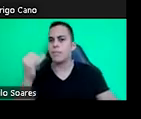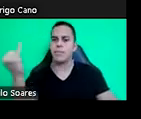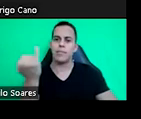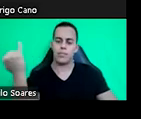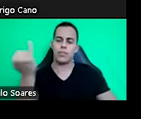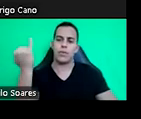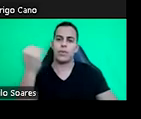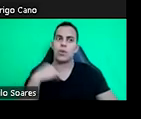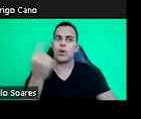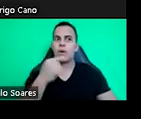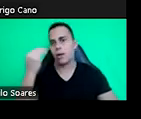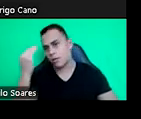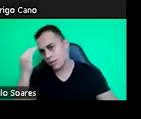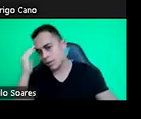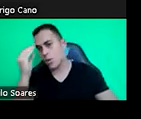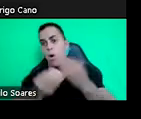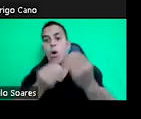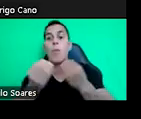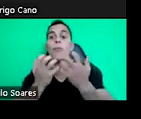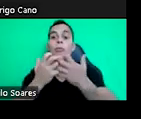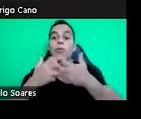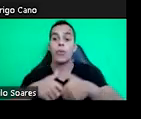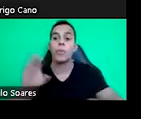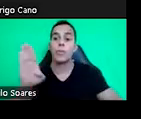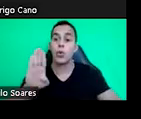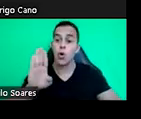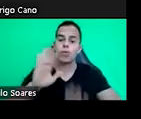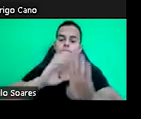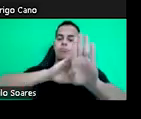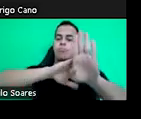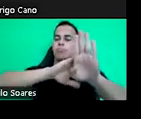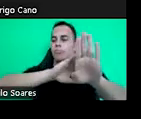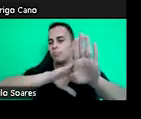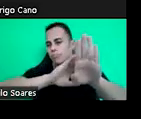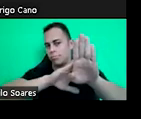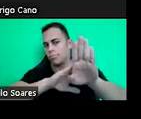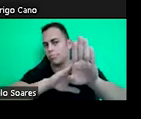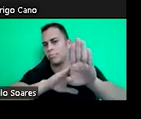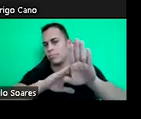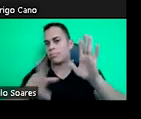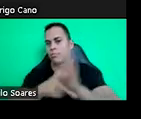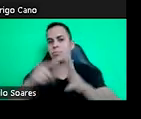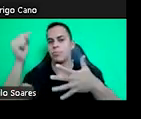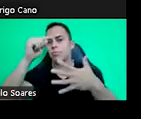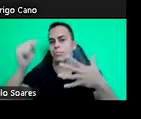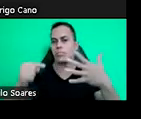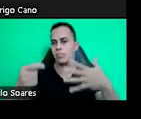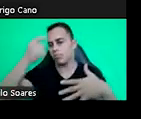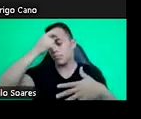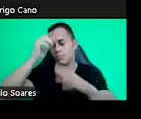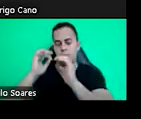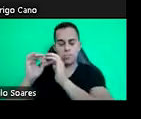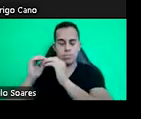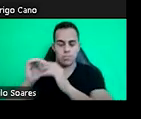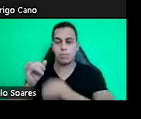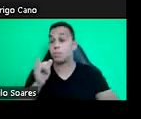gente entender como funciona a biologia que está por trás dessas condições neuropsiquiátricas. Então,